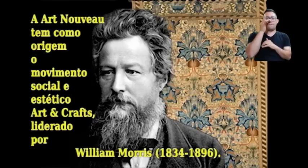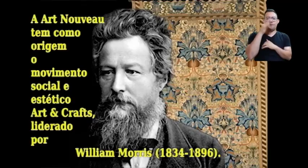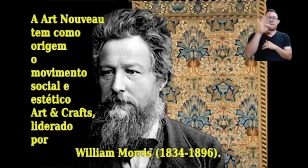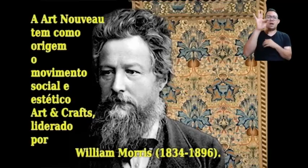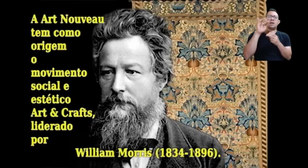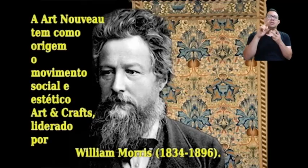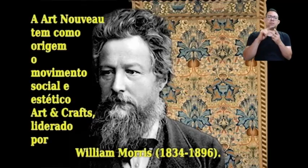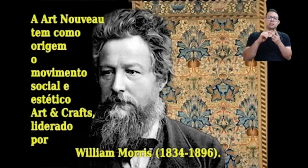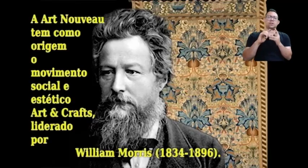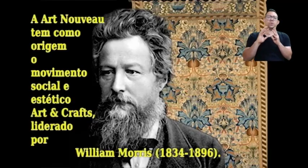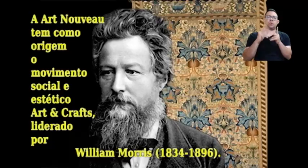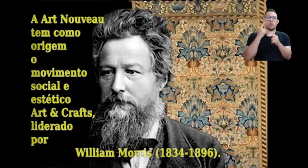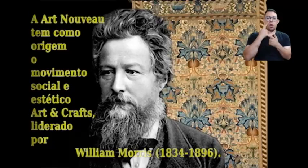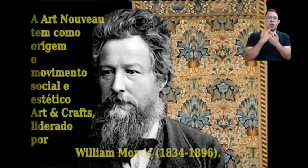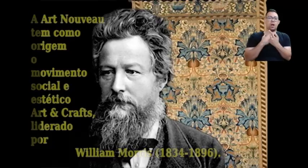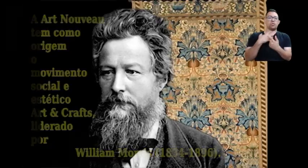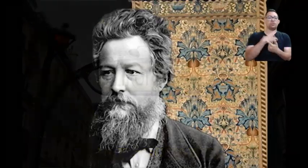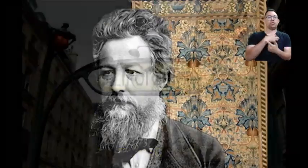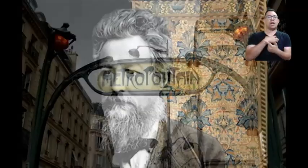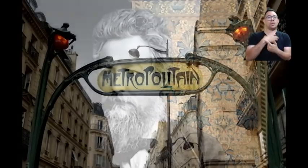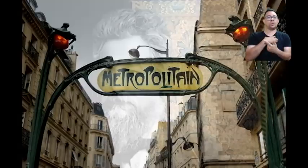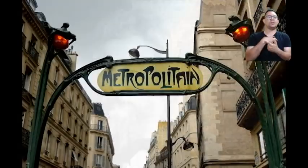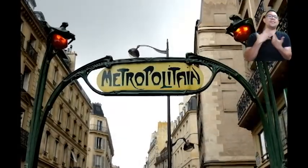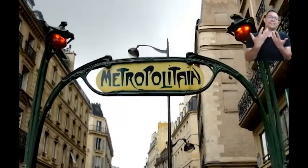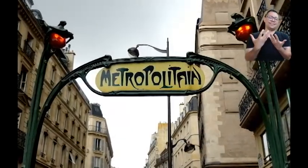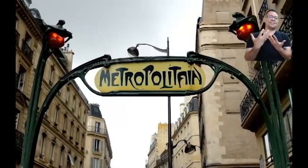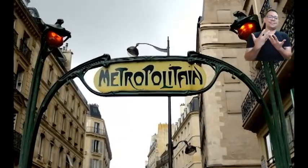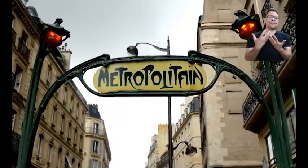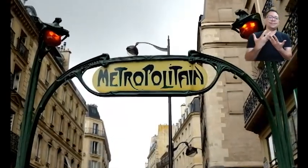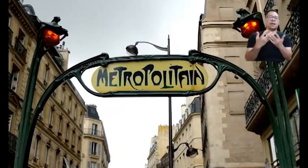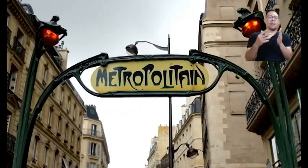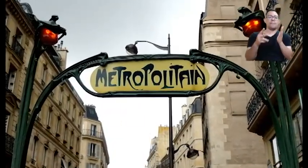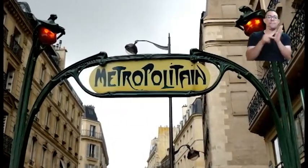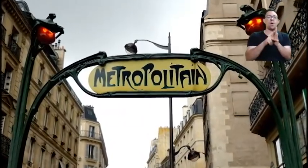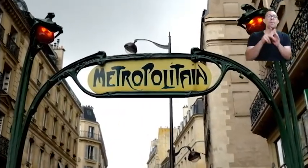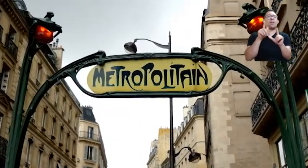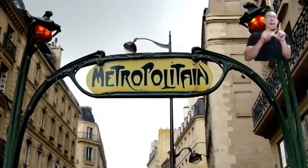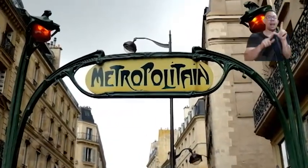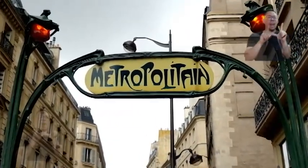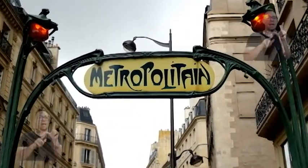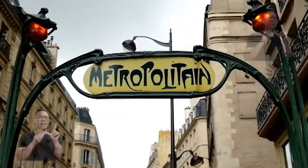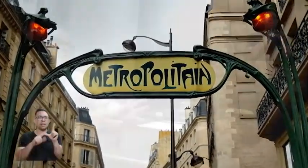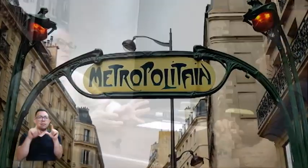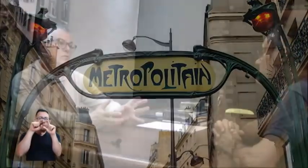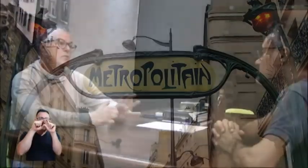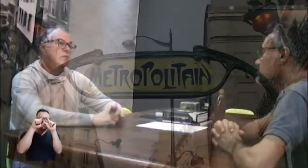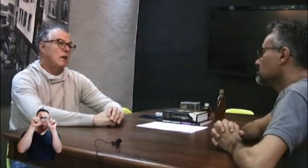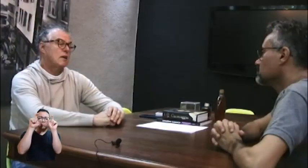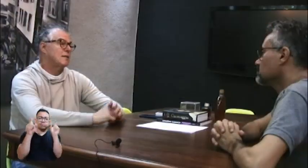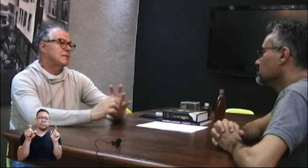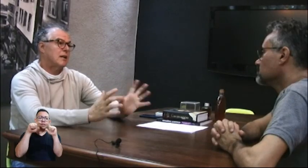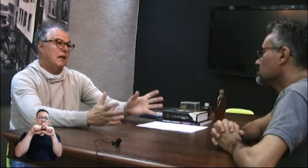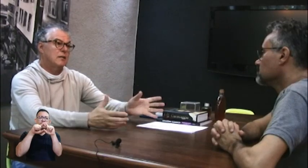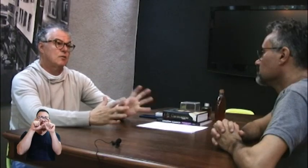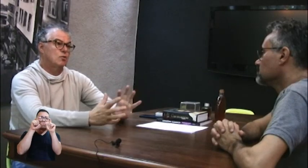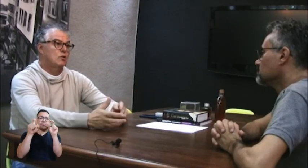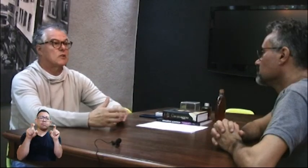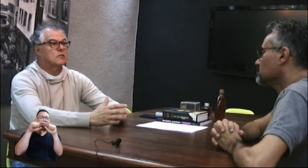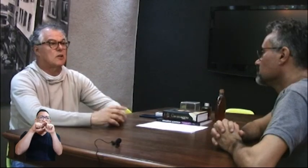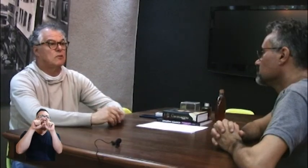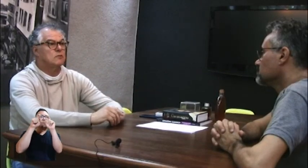explodiu ali na França, em Paris, né, Metropolitano, né, e que ele é todo, né, as